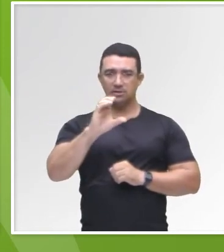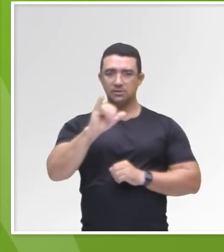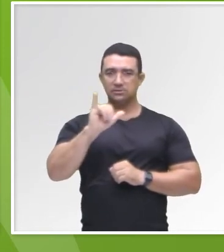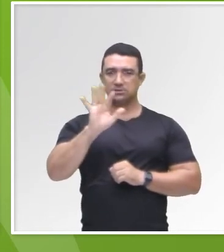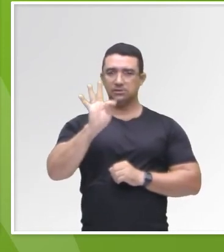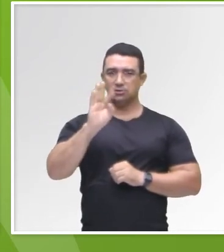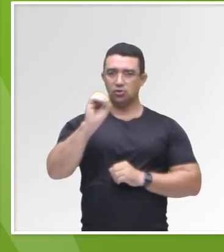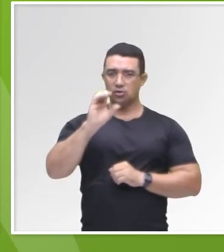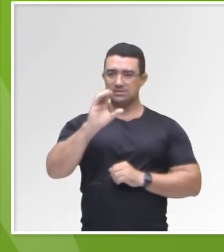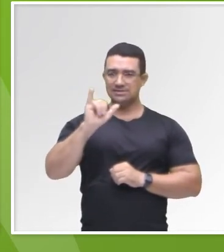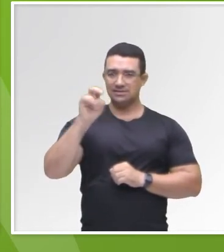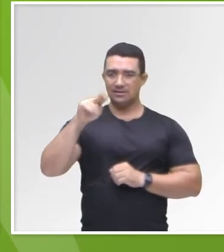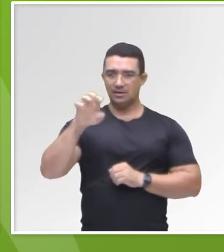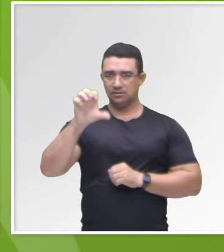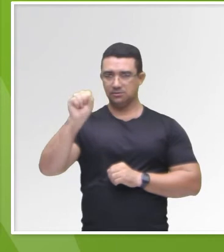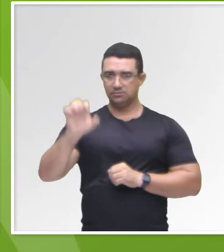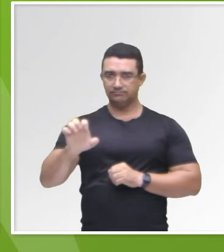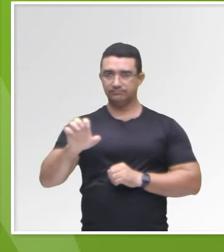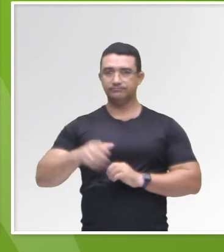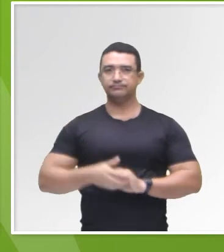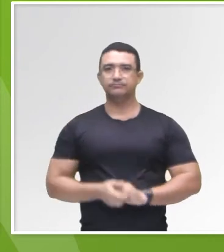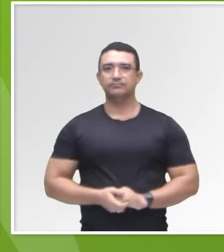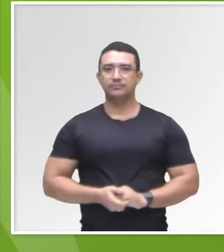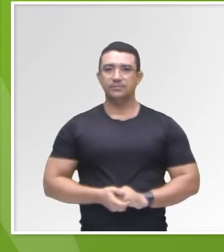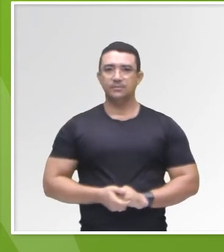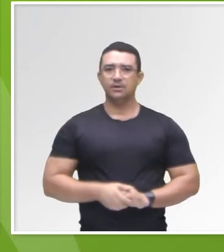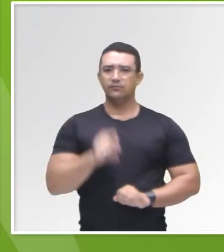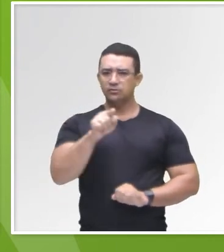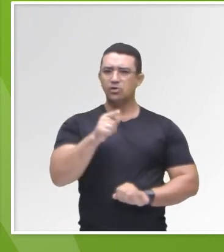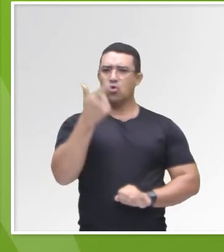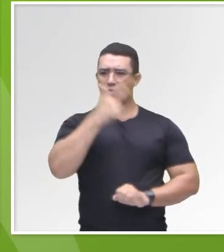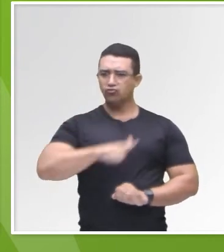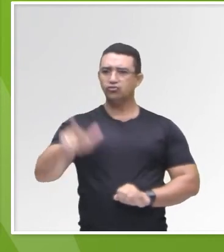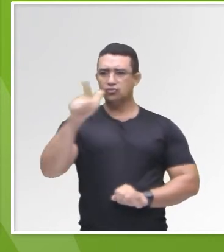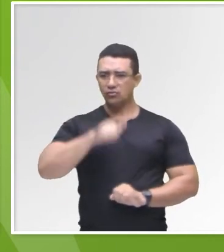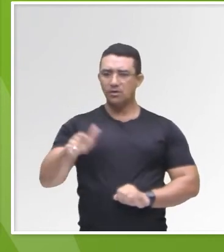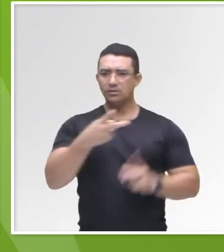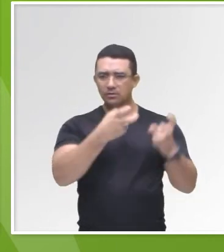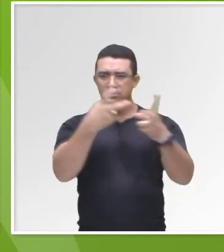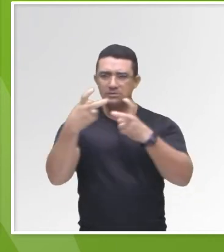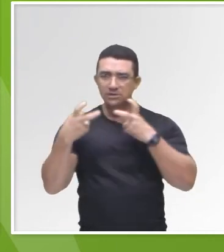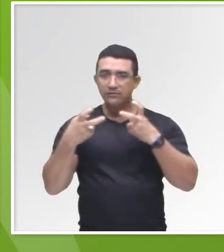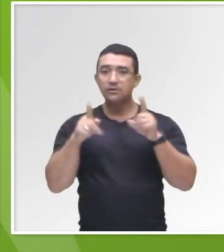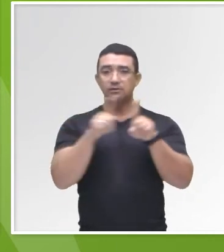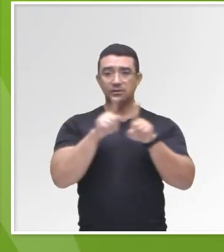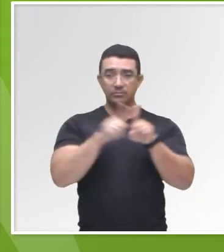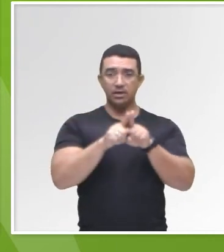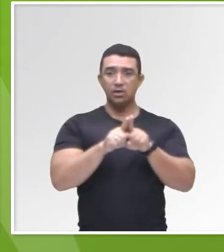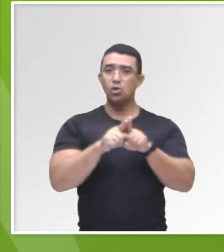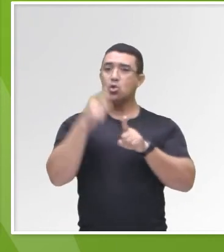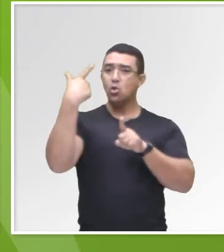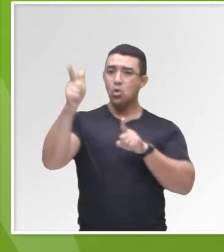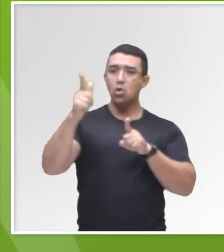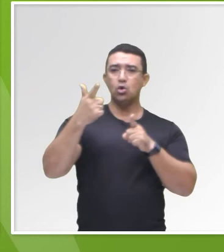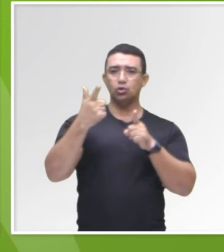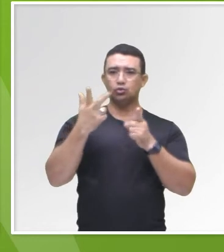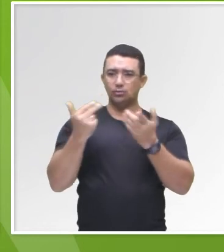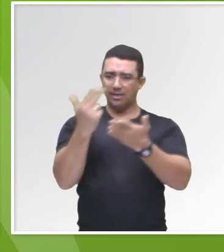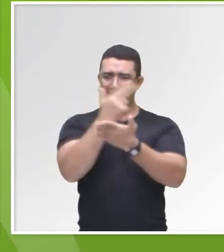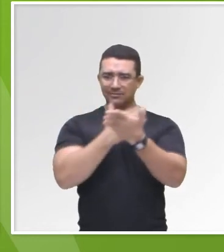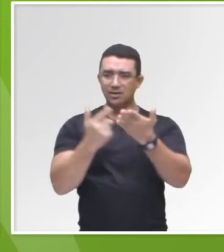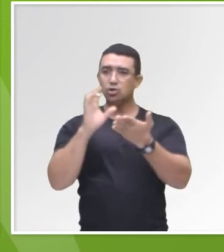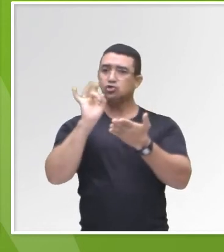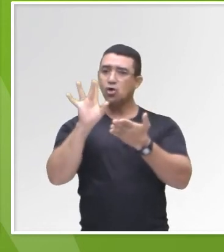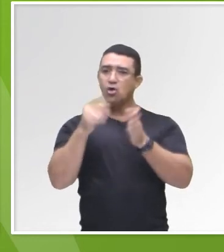citocinese, certo? Vai continuar observando aí a mitose. A gente traz agora mais um esquema, né, para a gente ilustrar um pouco